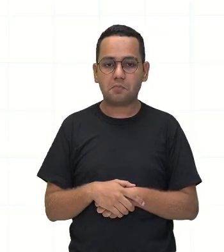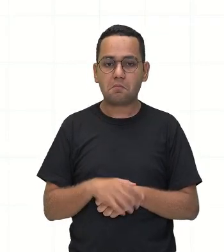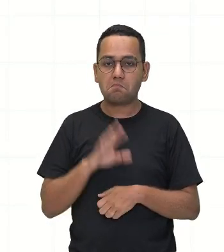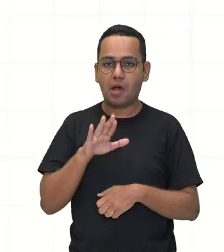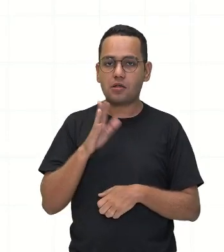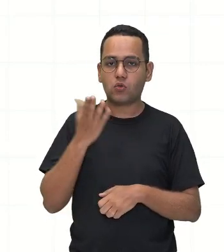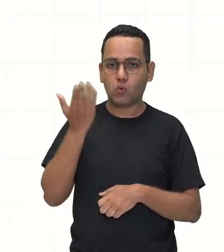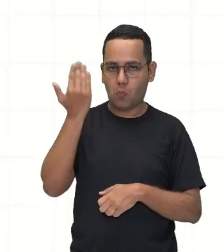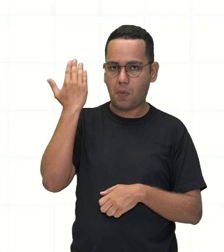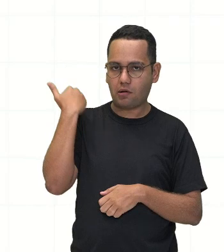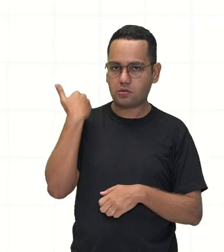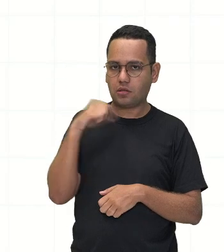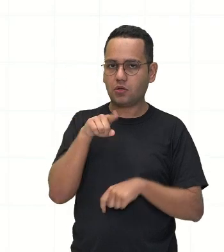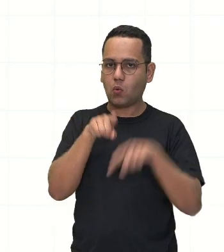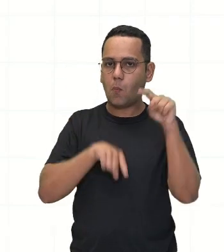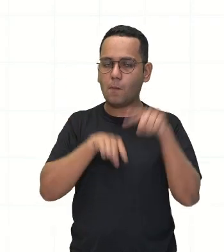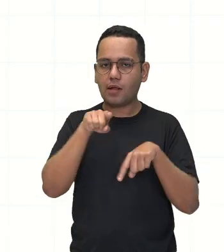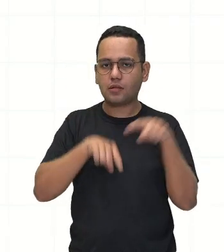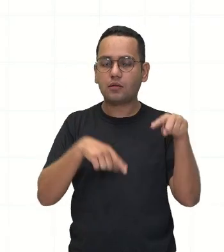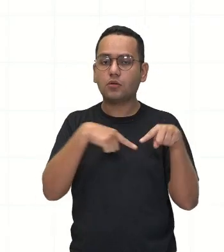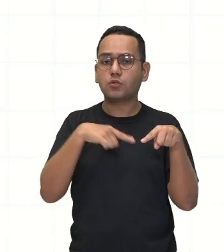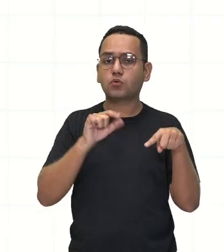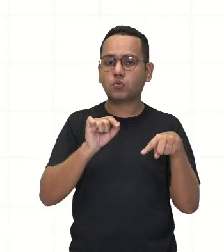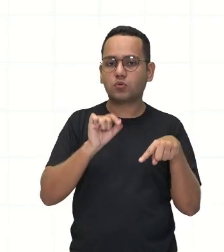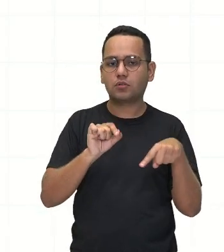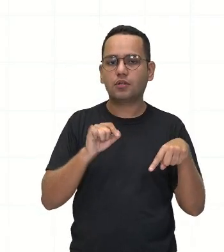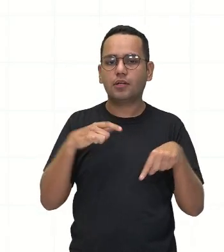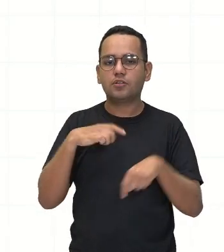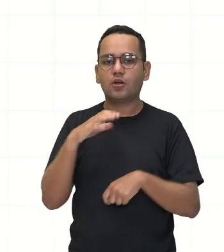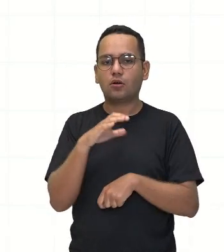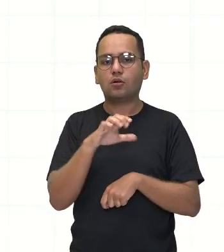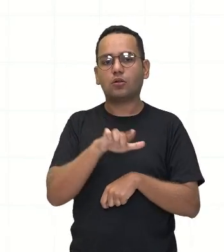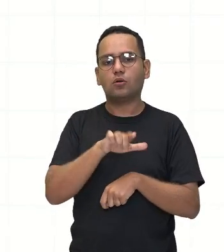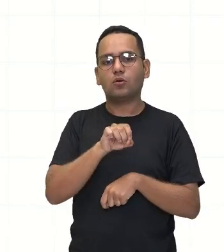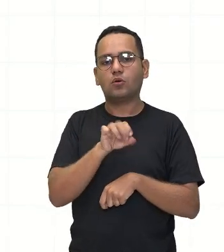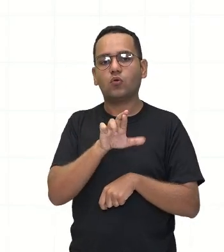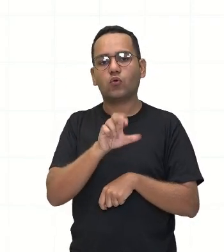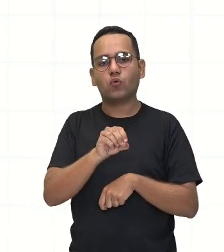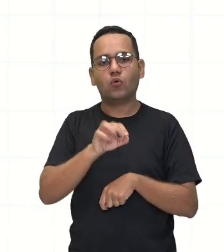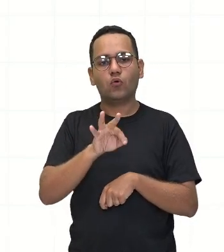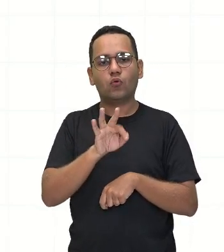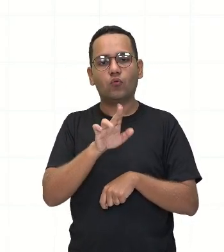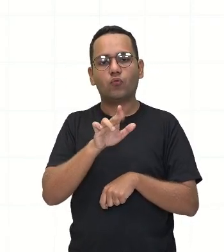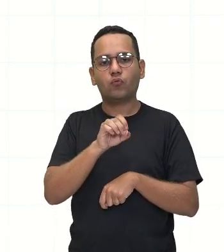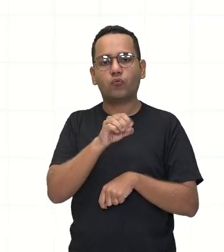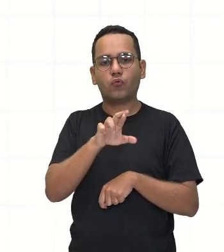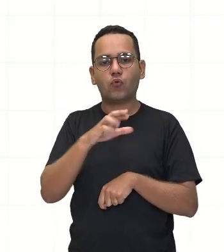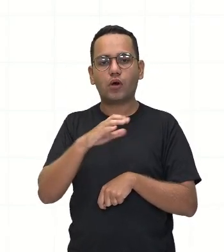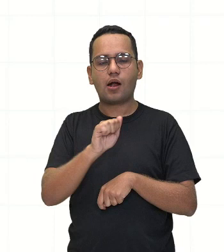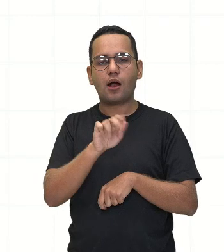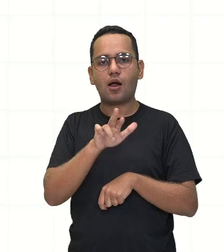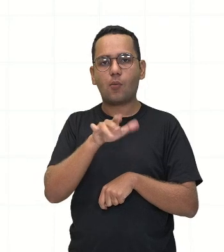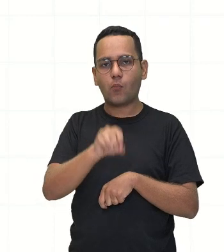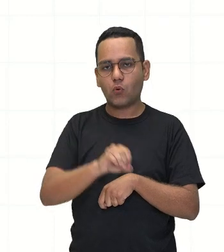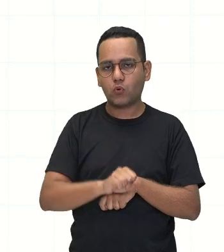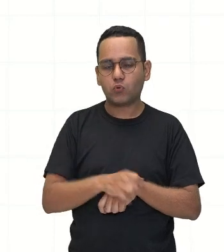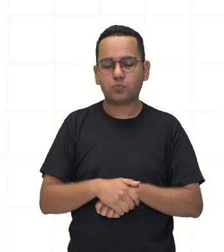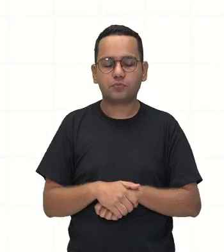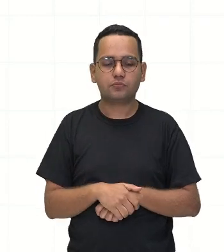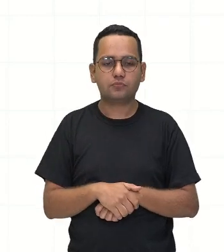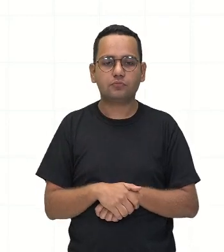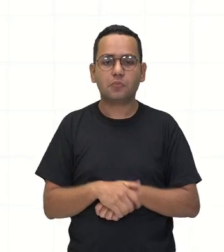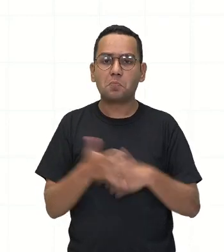passado, eles continham clorofluorcarbono, né? Mas eles foram produtos que